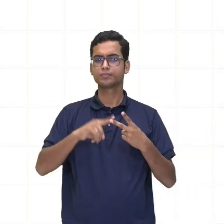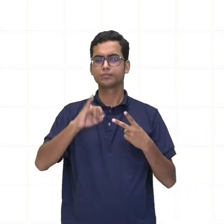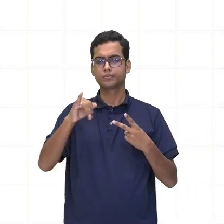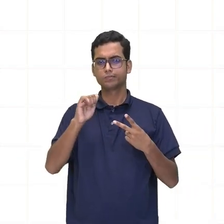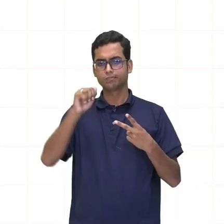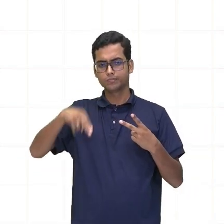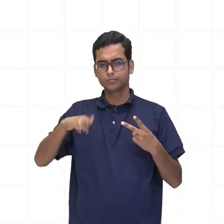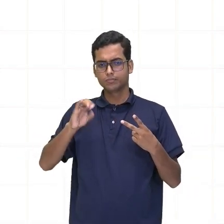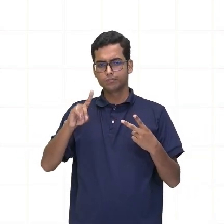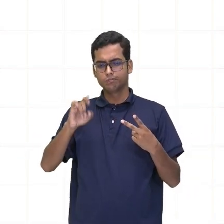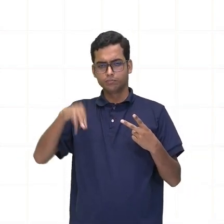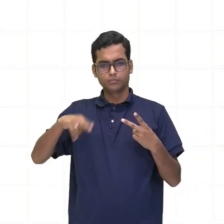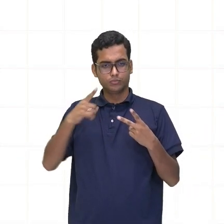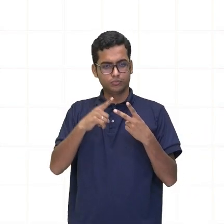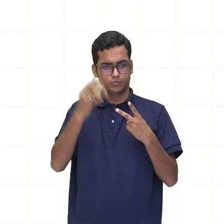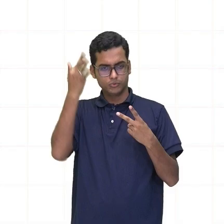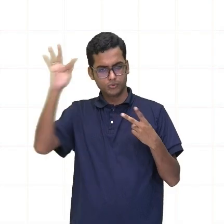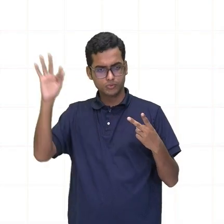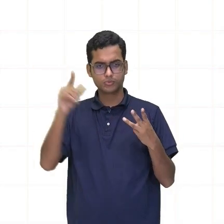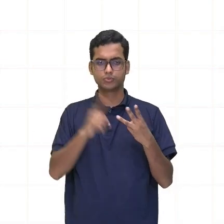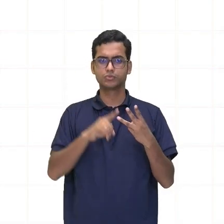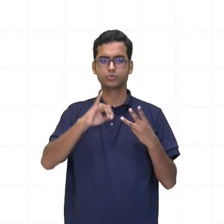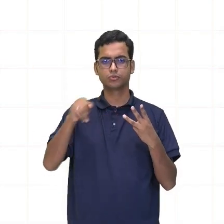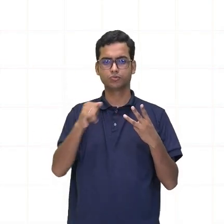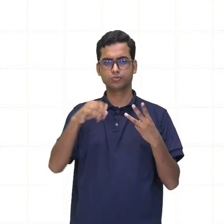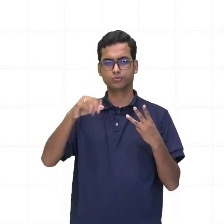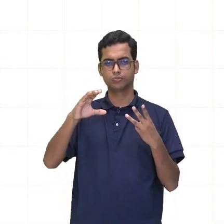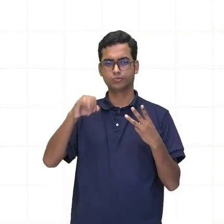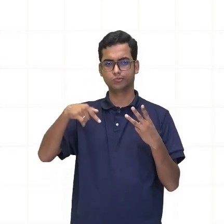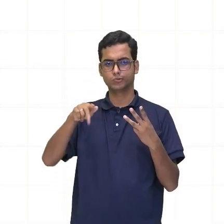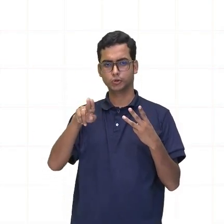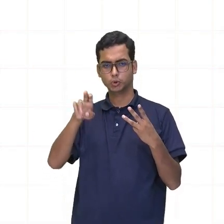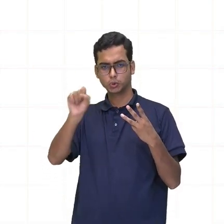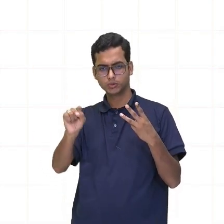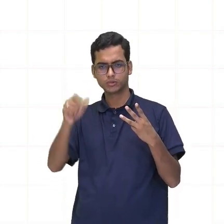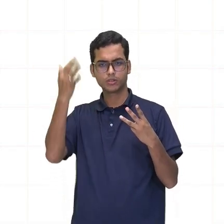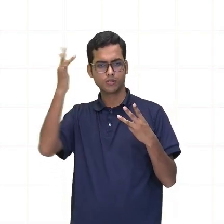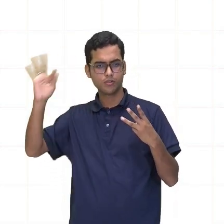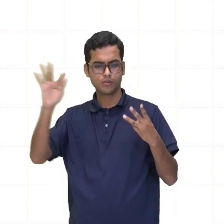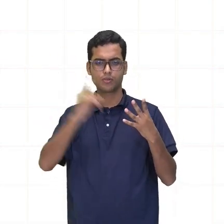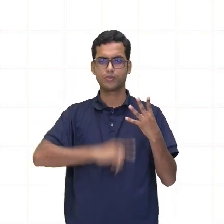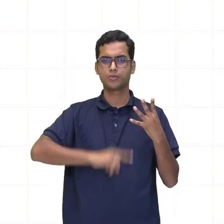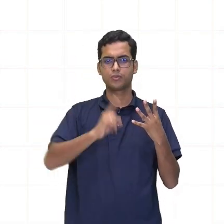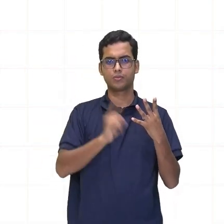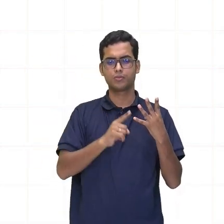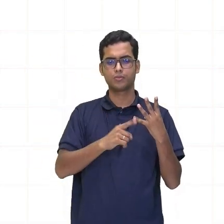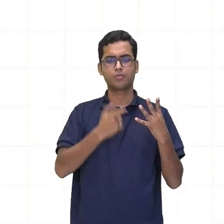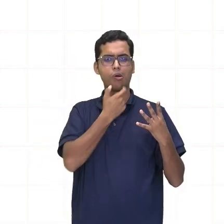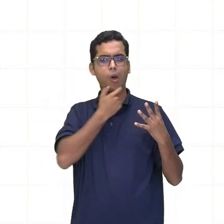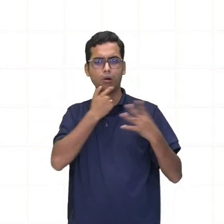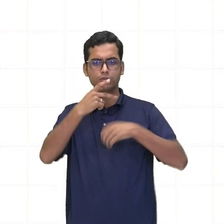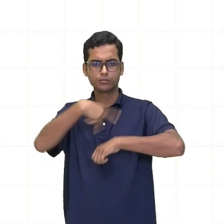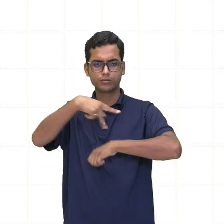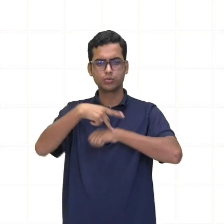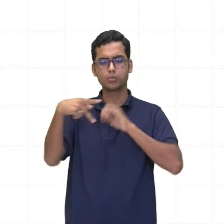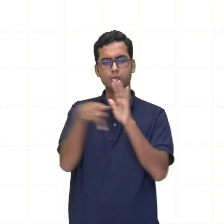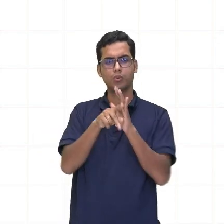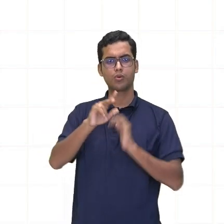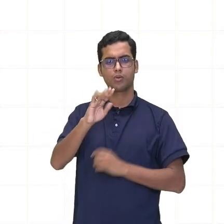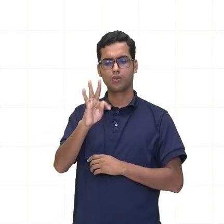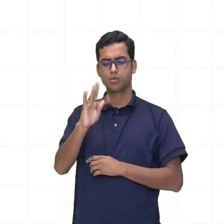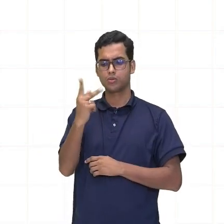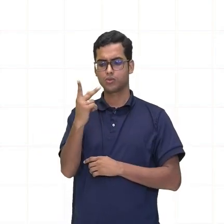Bodin, da França, Jacques Bossuet, da França, e Thomas Hobbes, da Inglaterra. Então, cada um desses teóricos